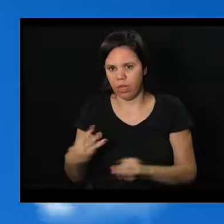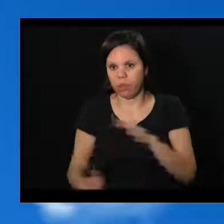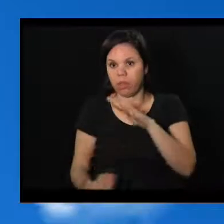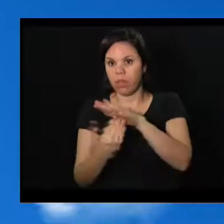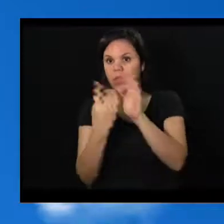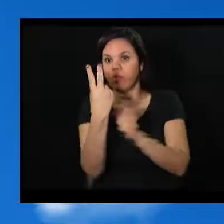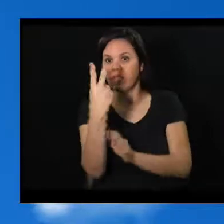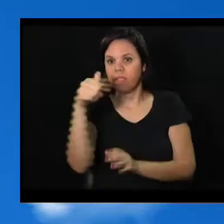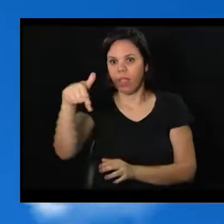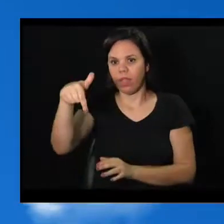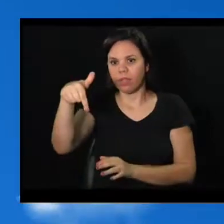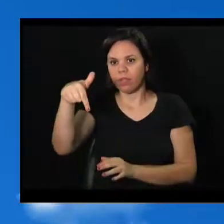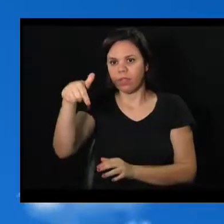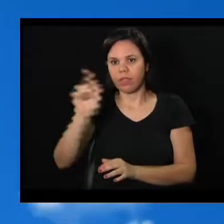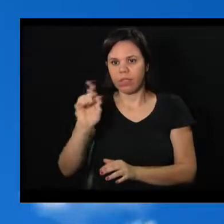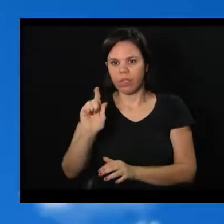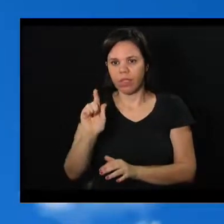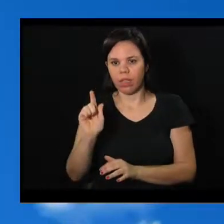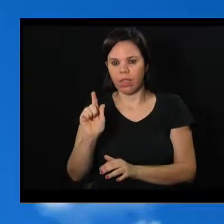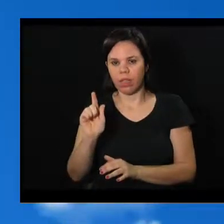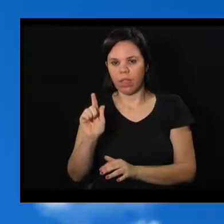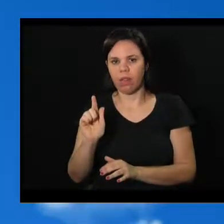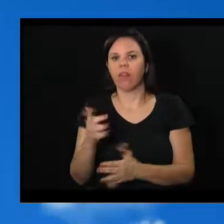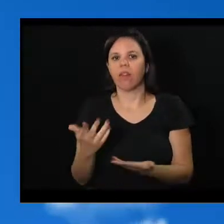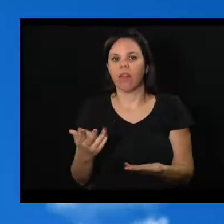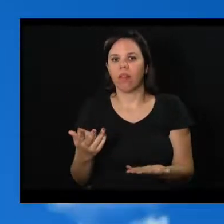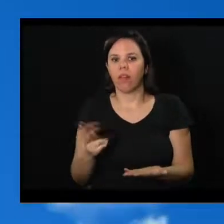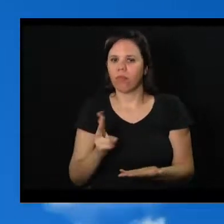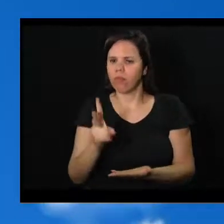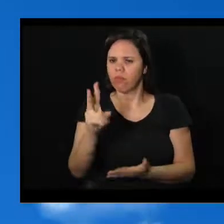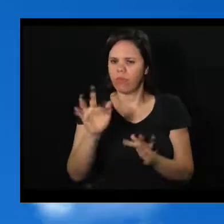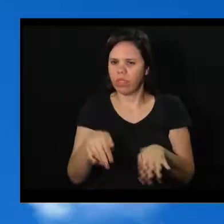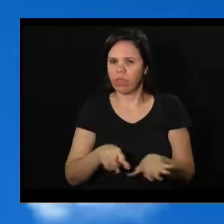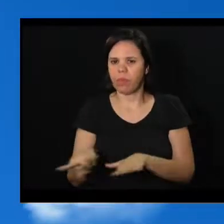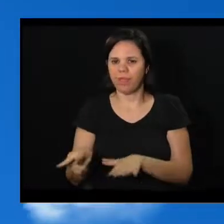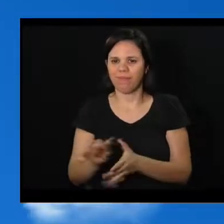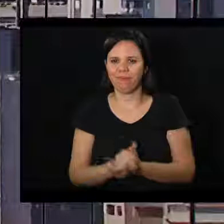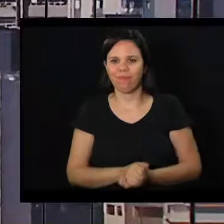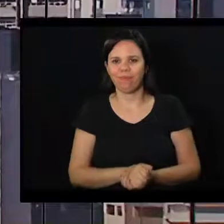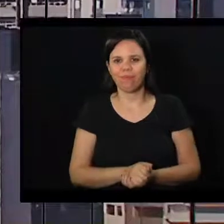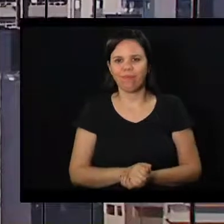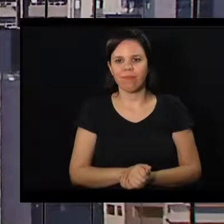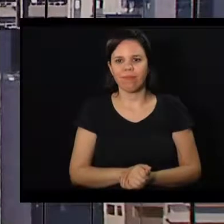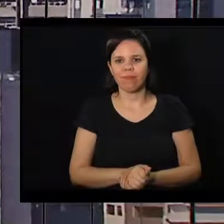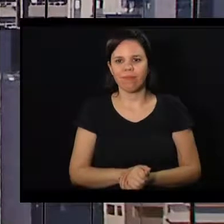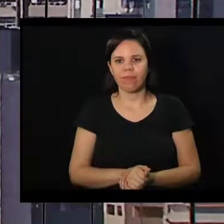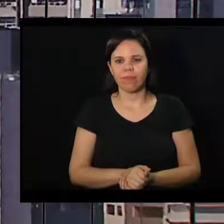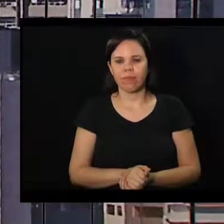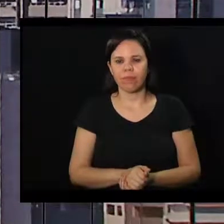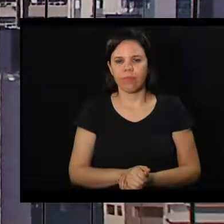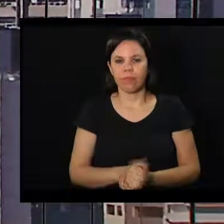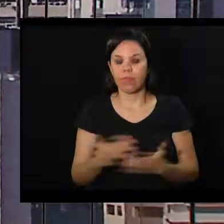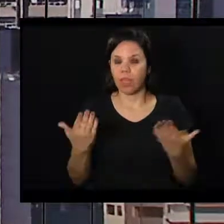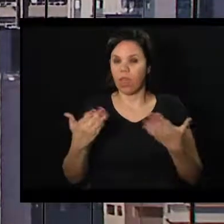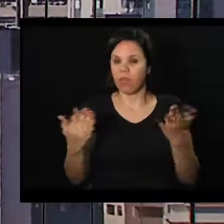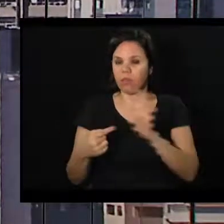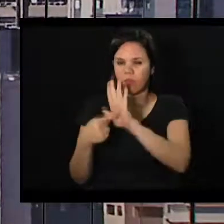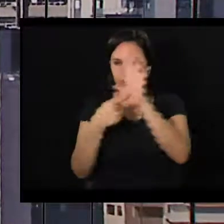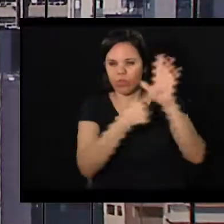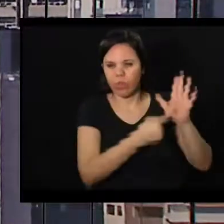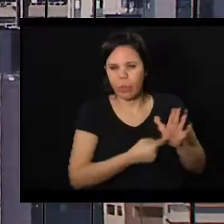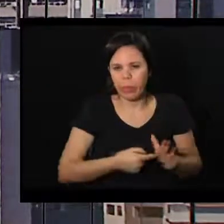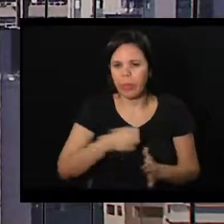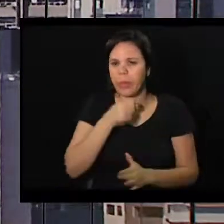de 27, tempo firme até o fim de semana. Na nossa série de reportagens sobre